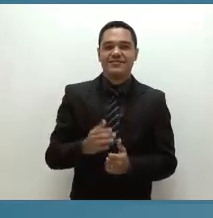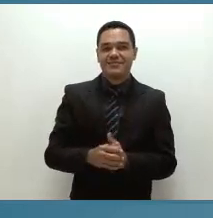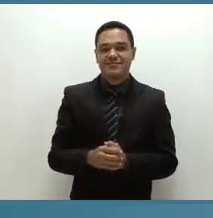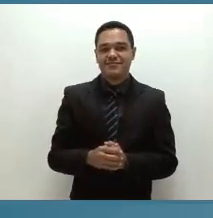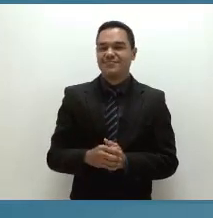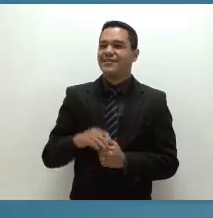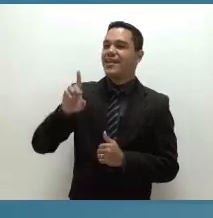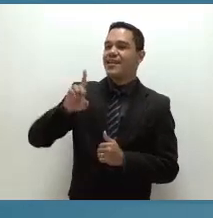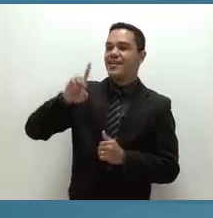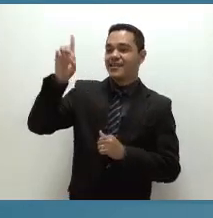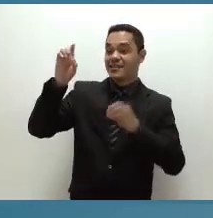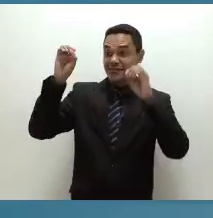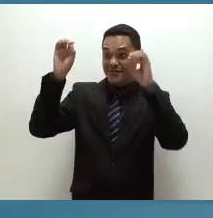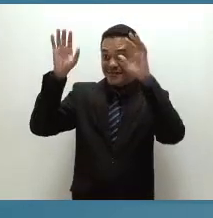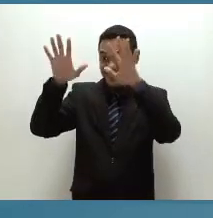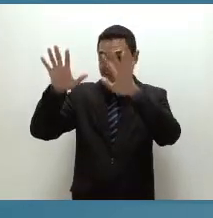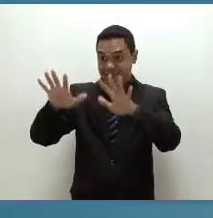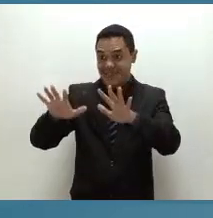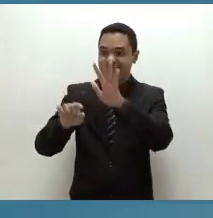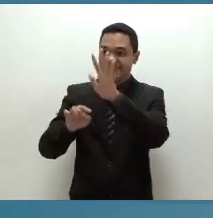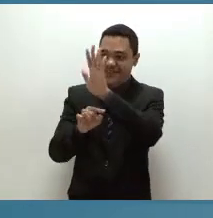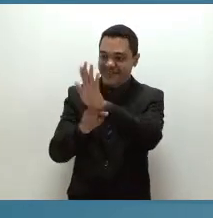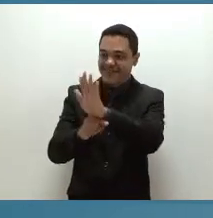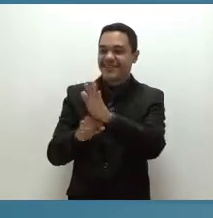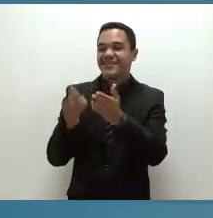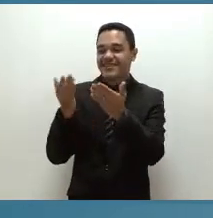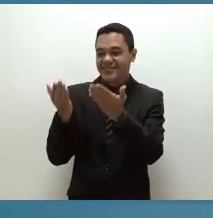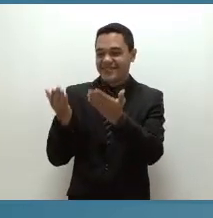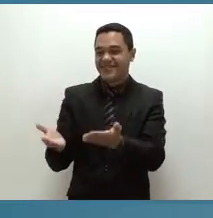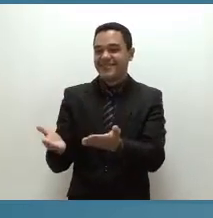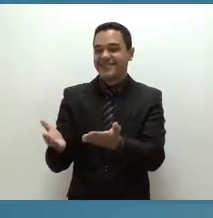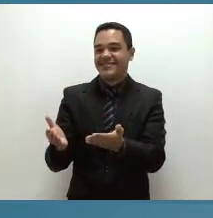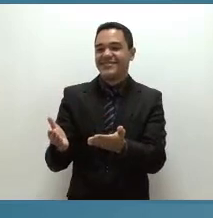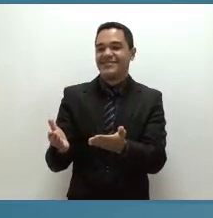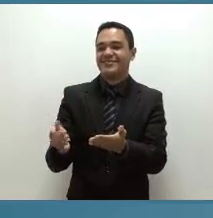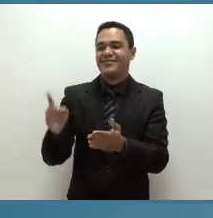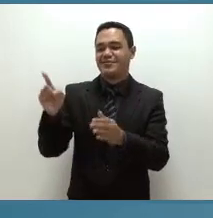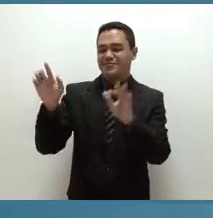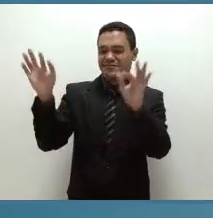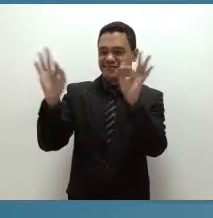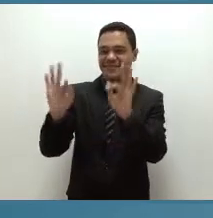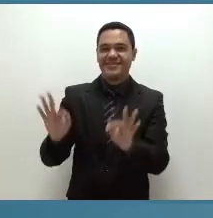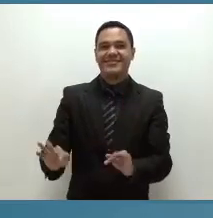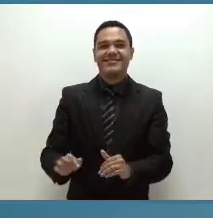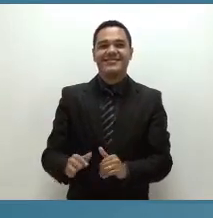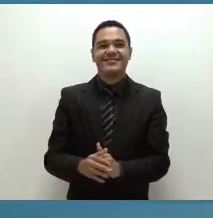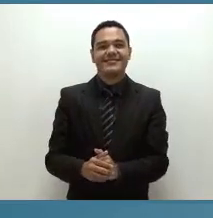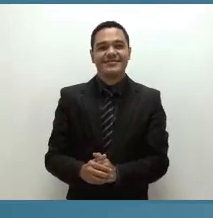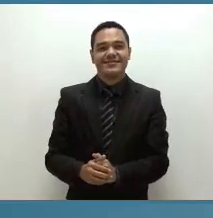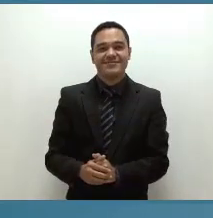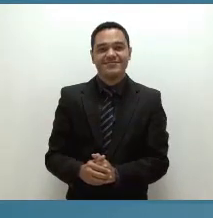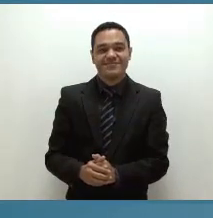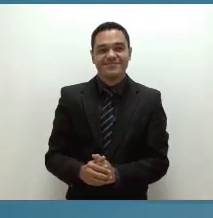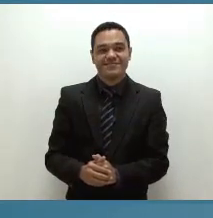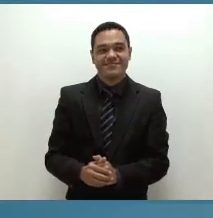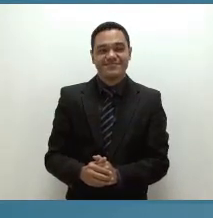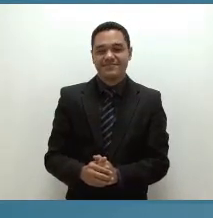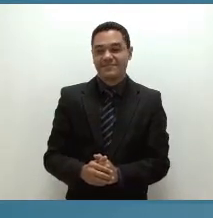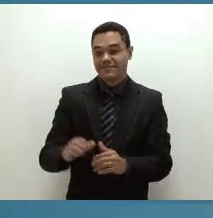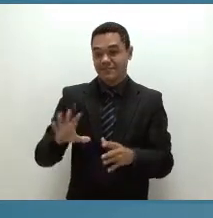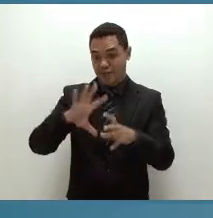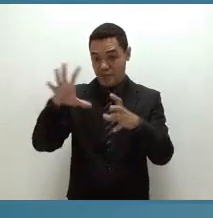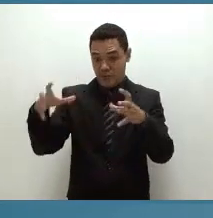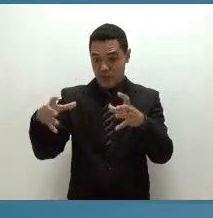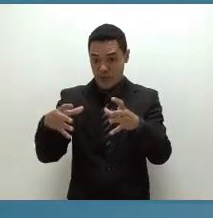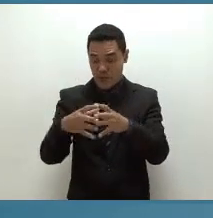que Deus lhe ilumine na sua nova função e seja muito feliz. Aos integrantes do Conselho